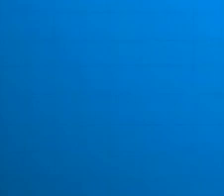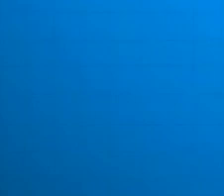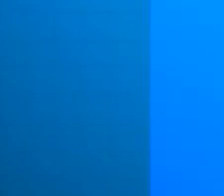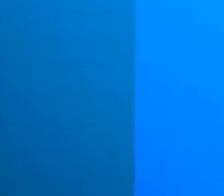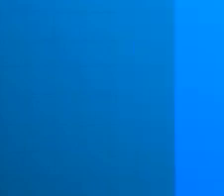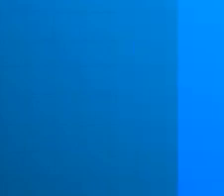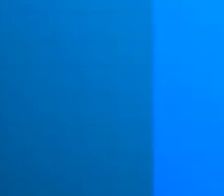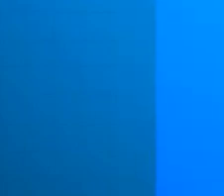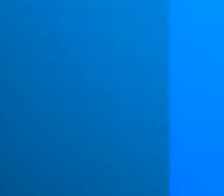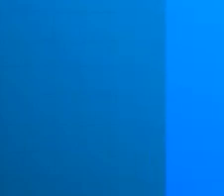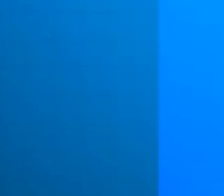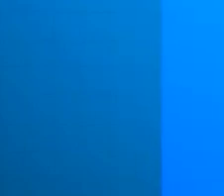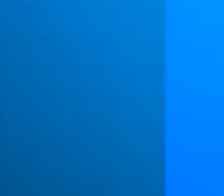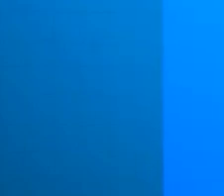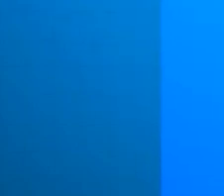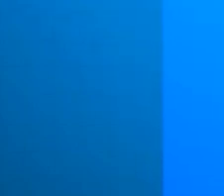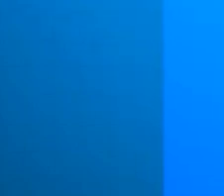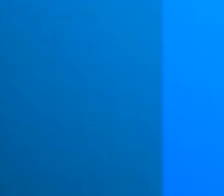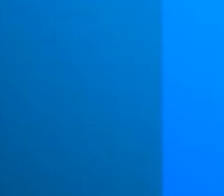e